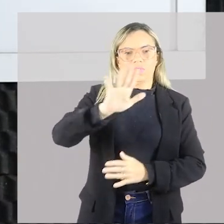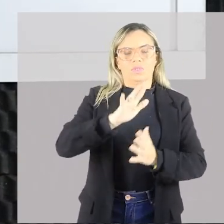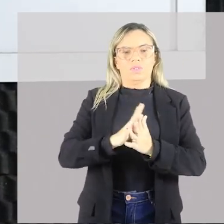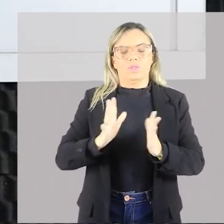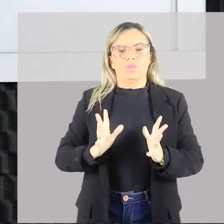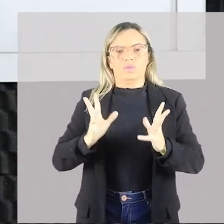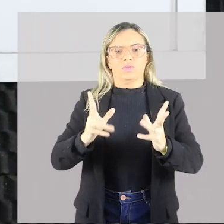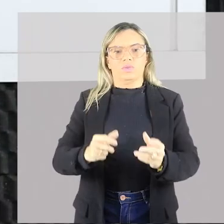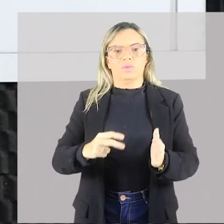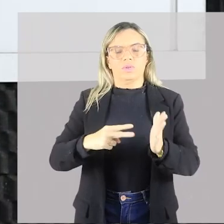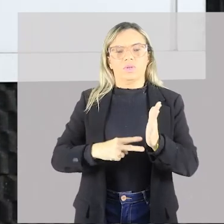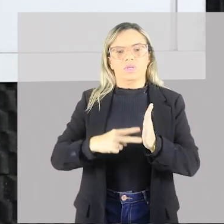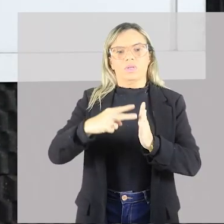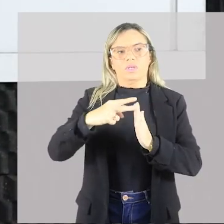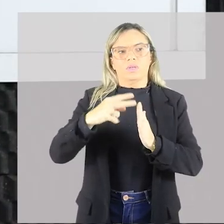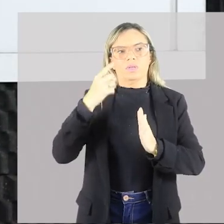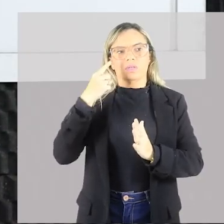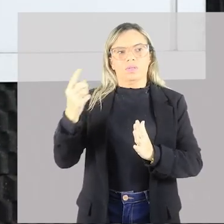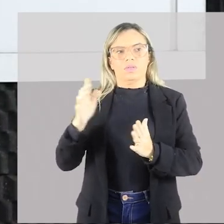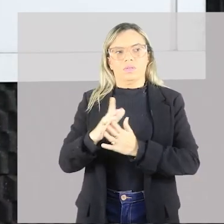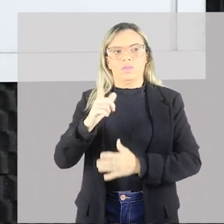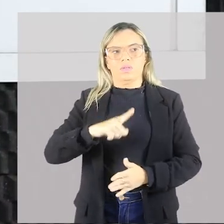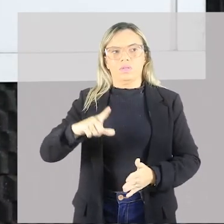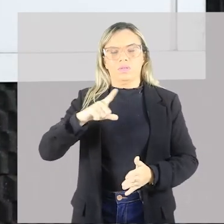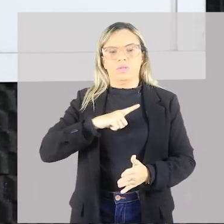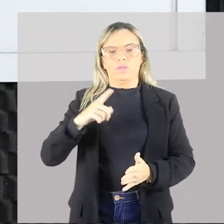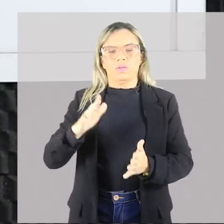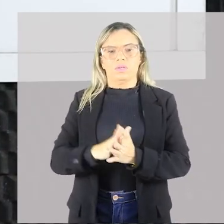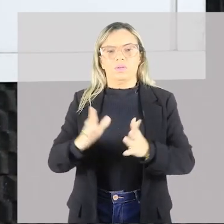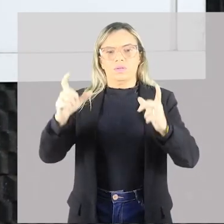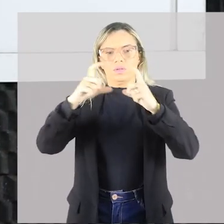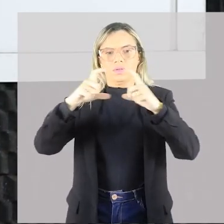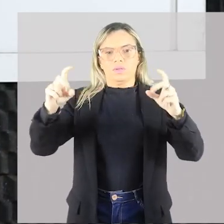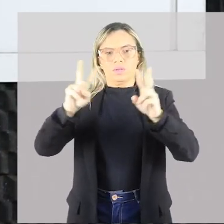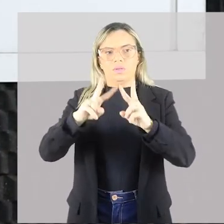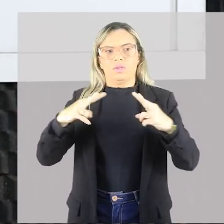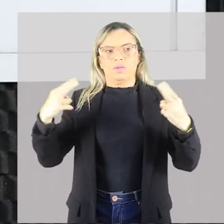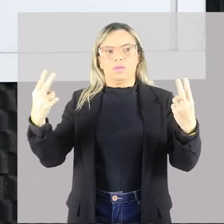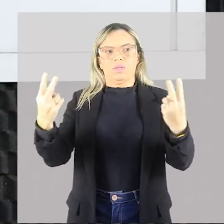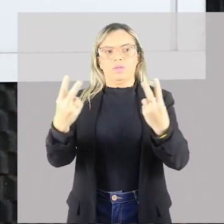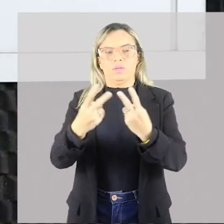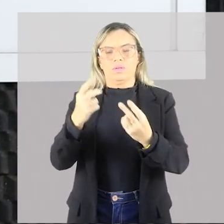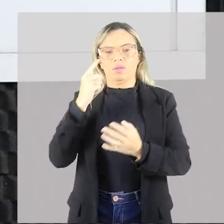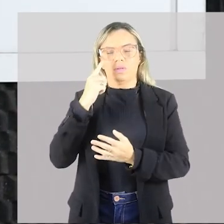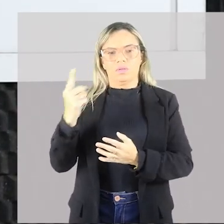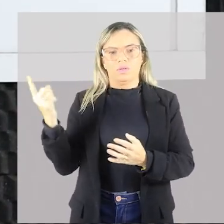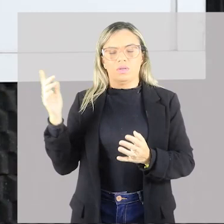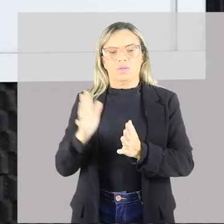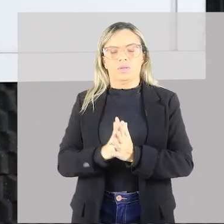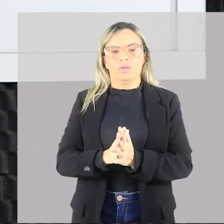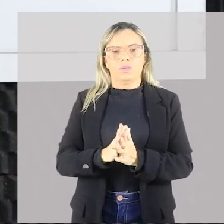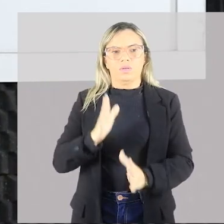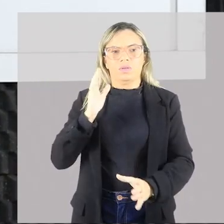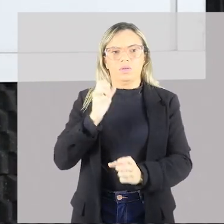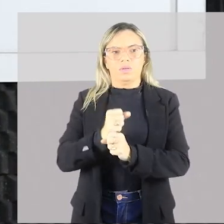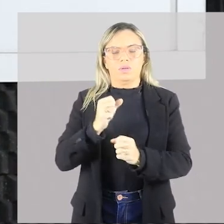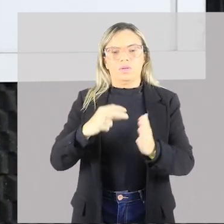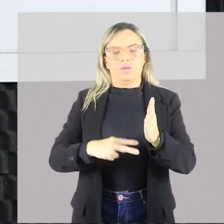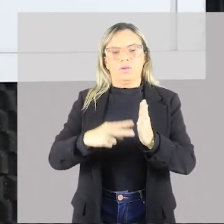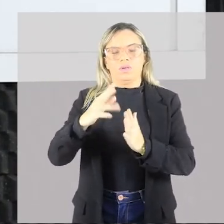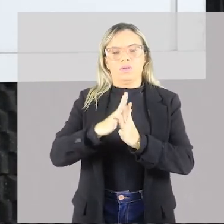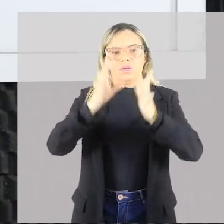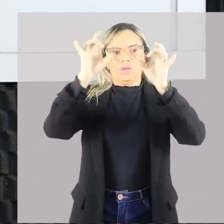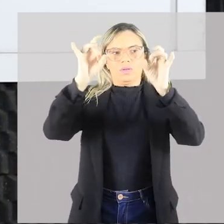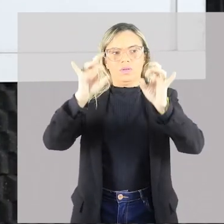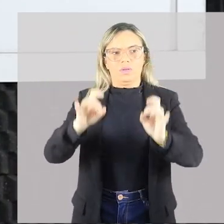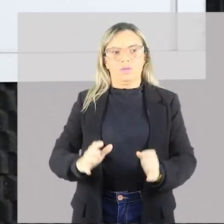qualquer prisma. E você tem a fórmula do volume e área de calcular 2 prismas especiais, que caem